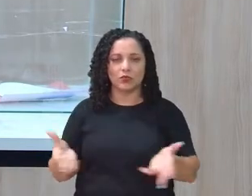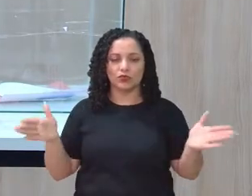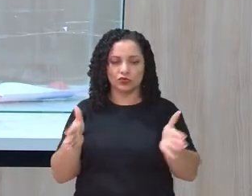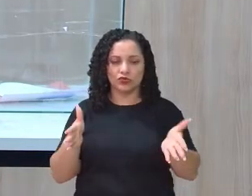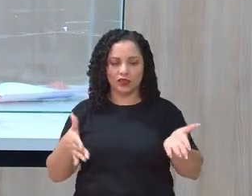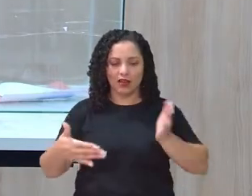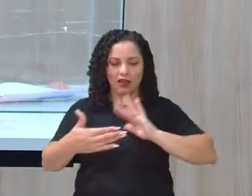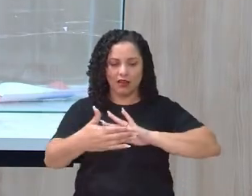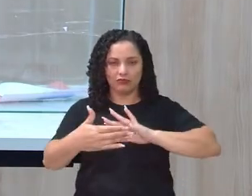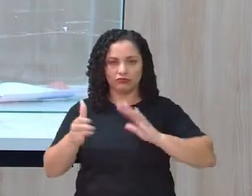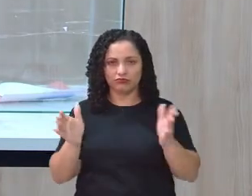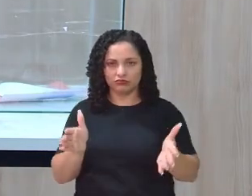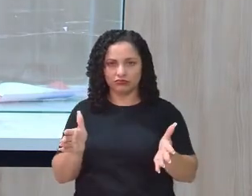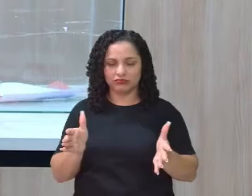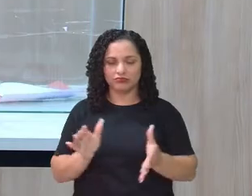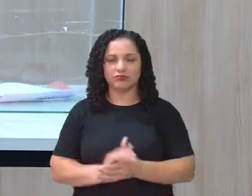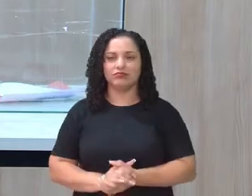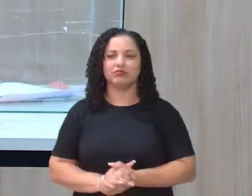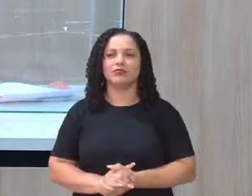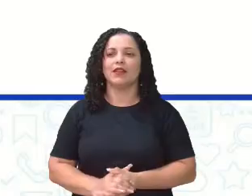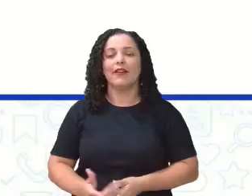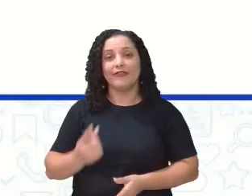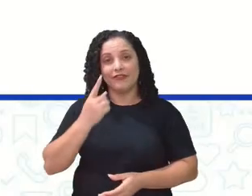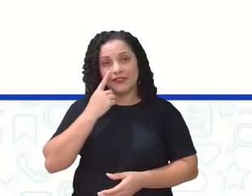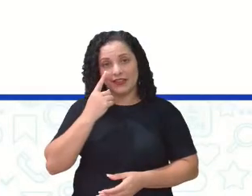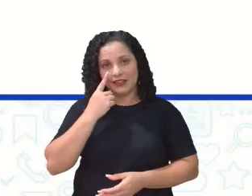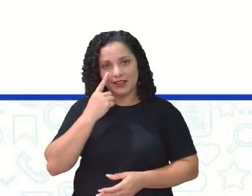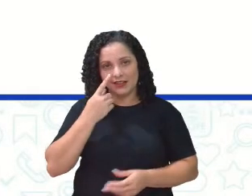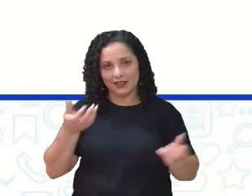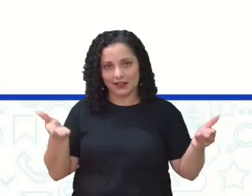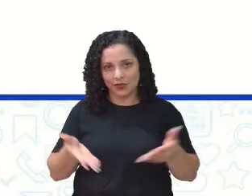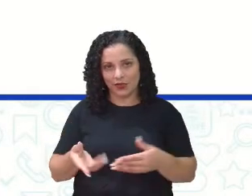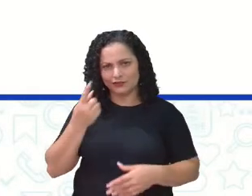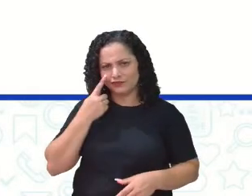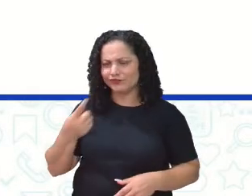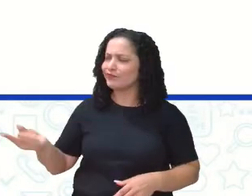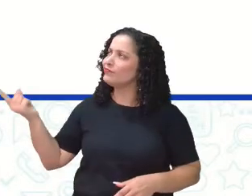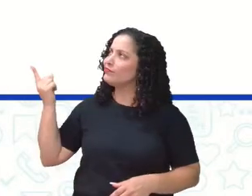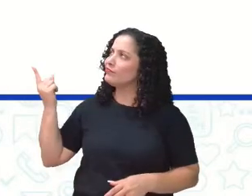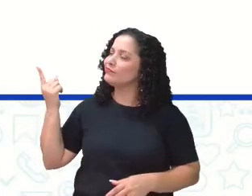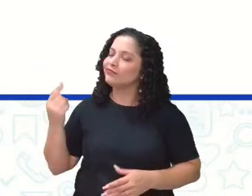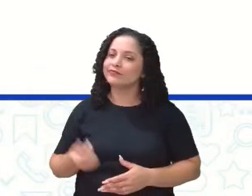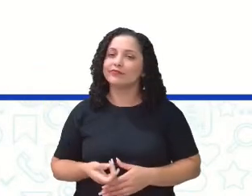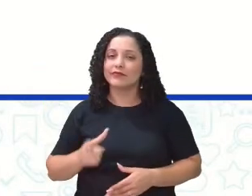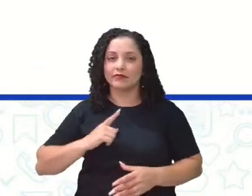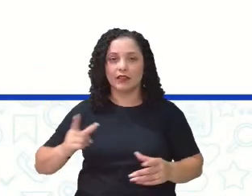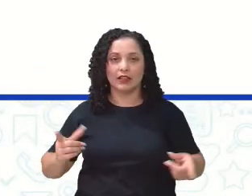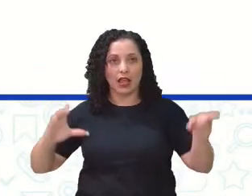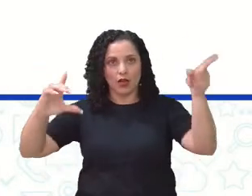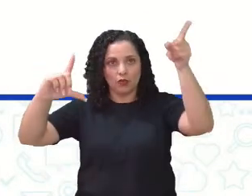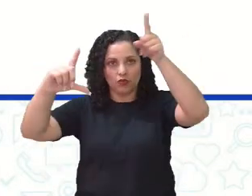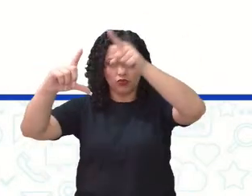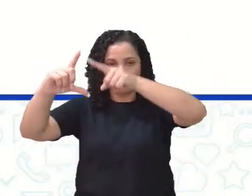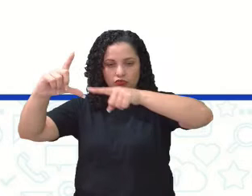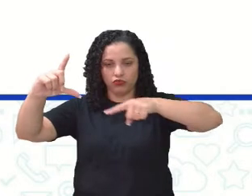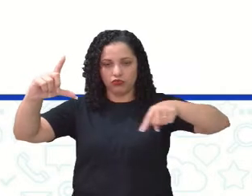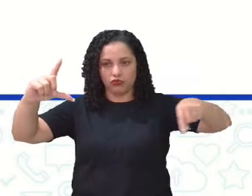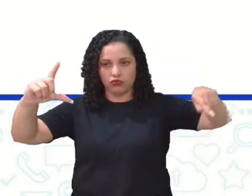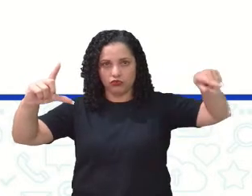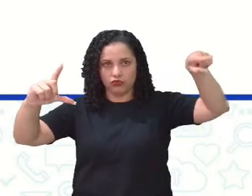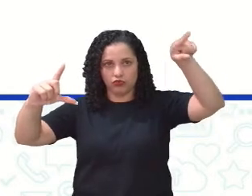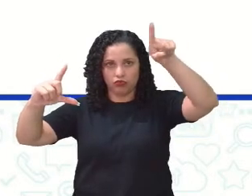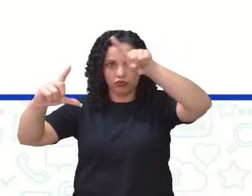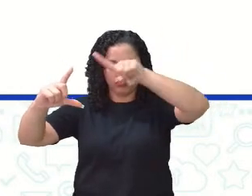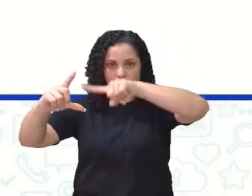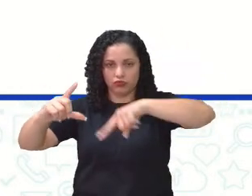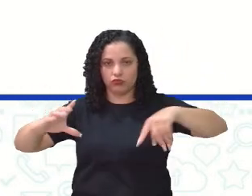falei para vocês, certo? Então, observe aí que eu peguei uma circunferência, certo? Essa partezinha aí preta. Vou até pegar